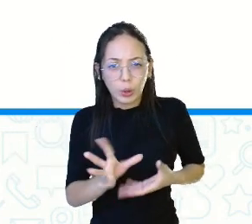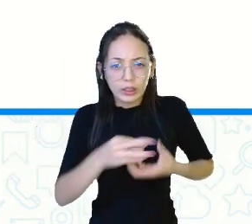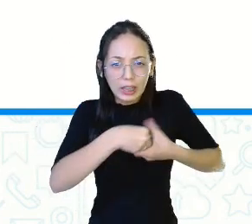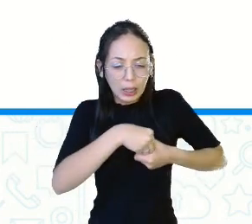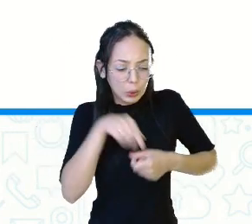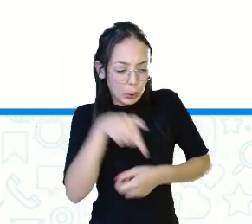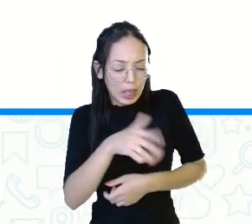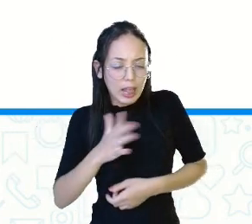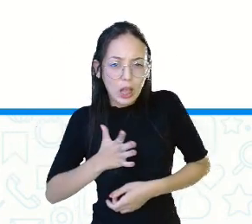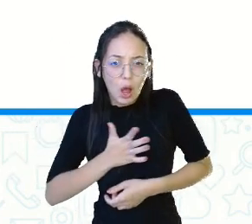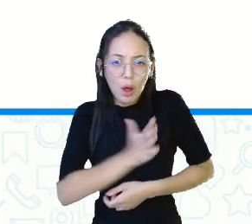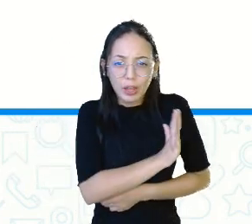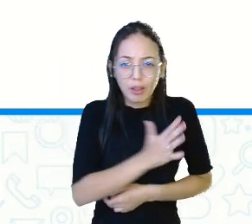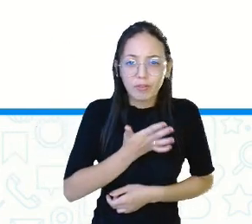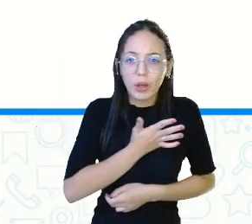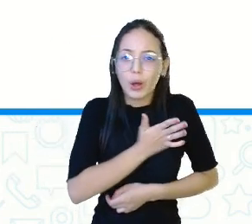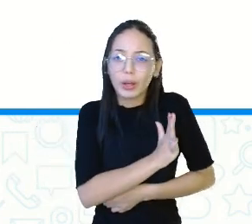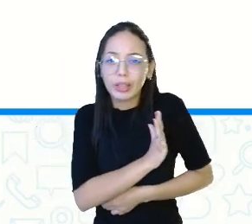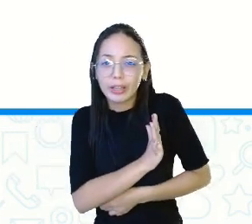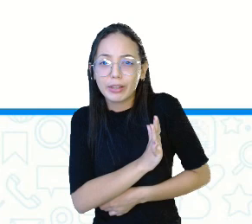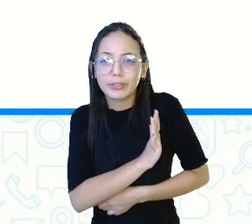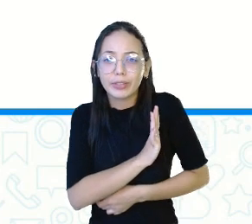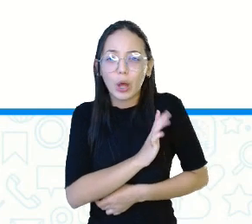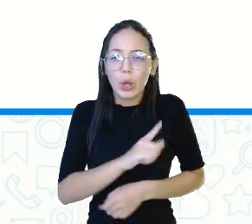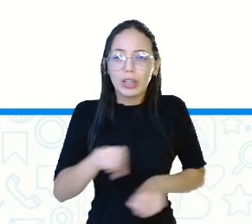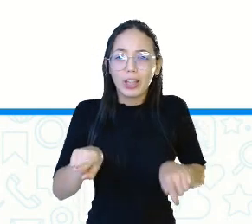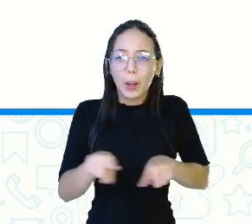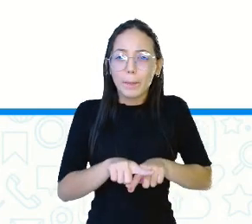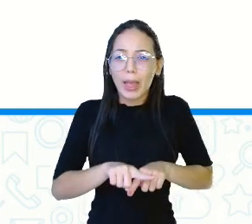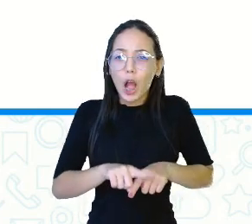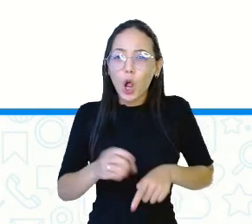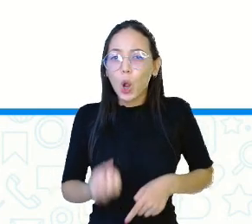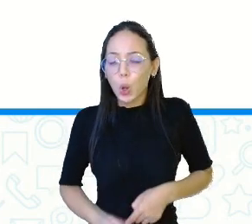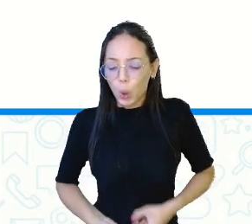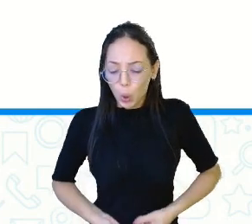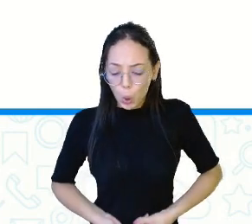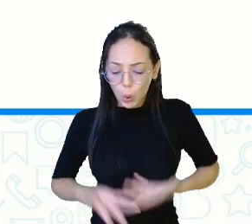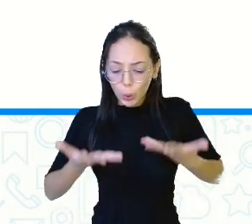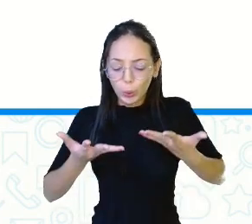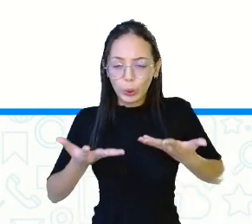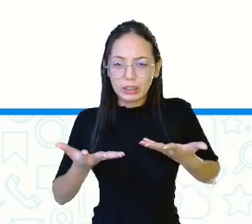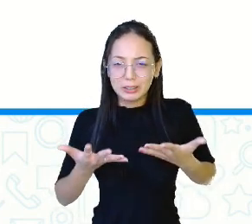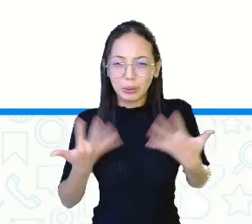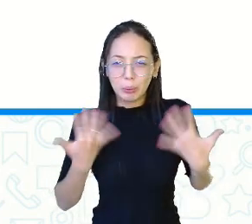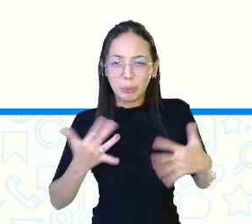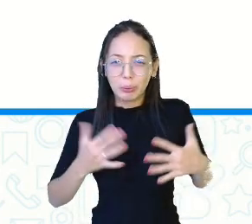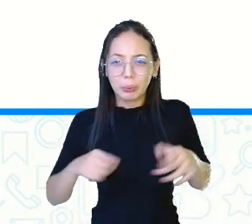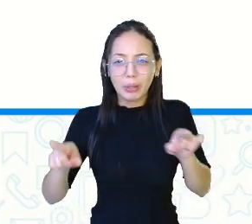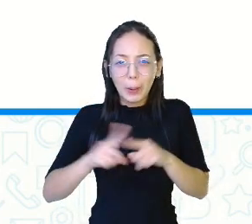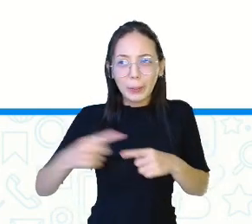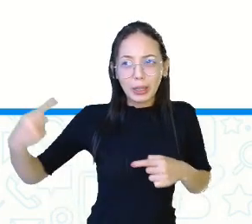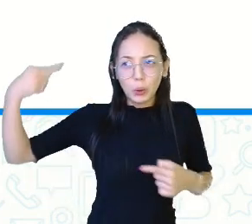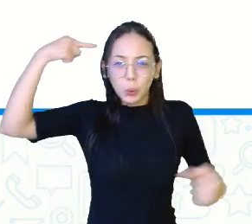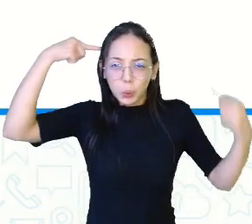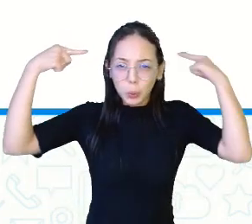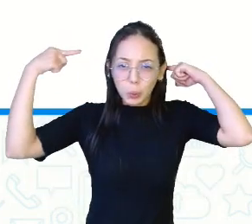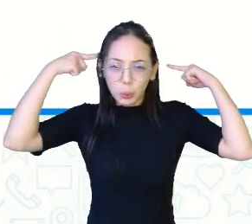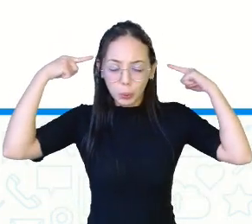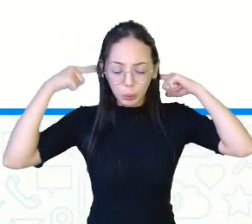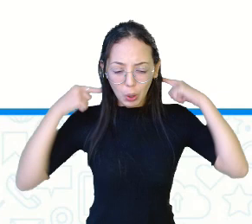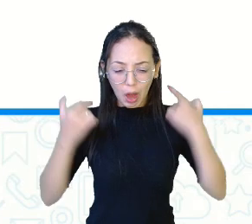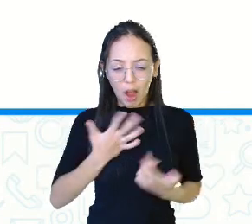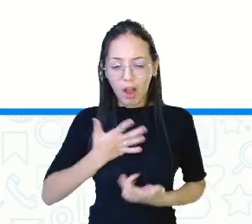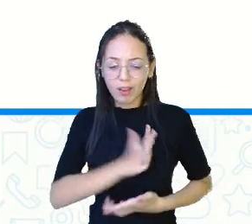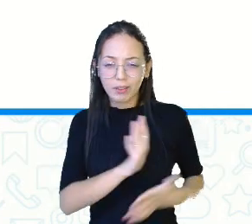ele é horrível! Ele tem a luz saindo pela barriga, coisas espetadas no cabelo. Que horror, que